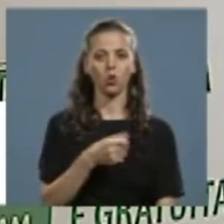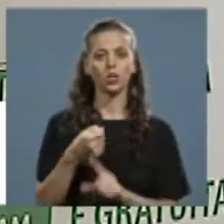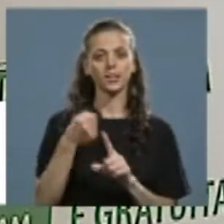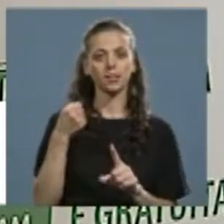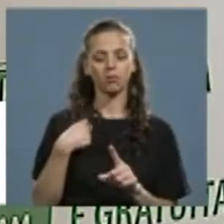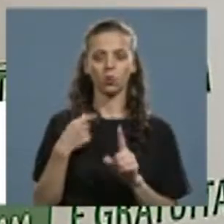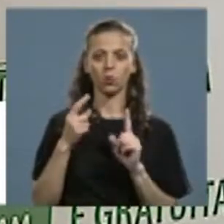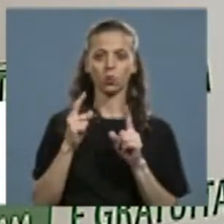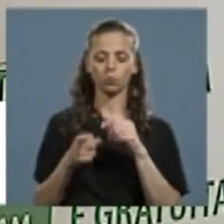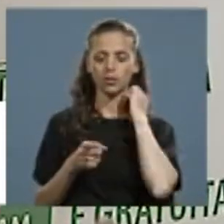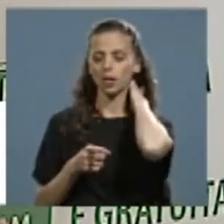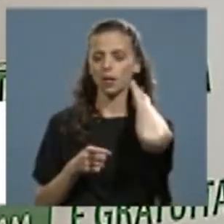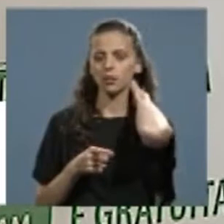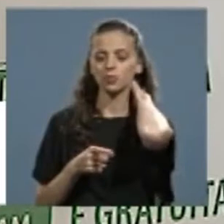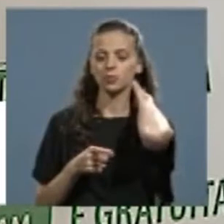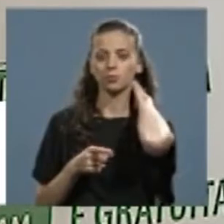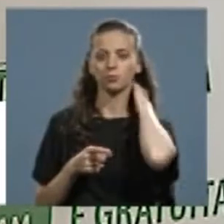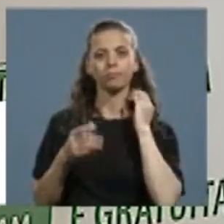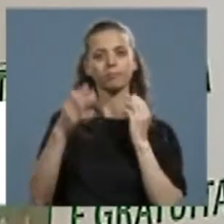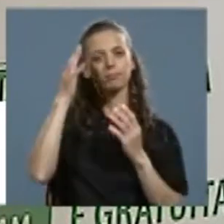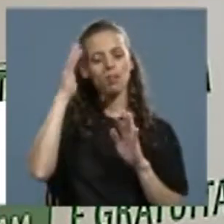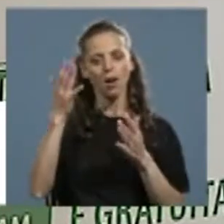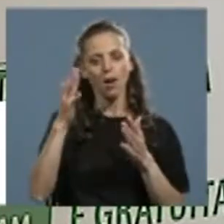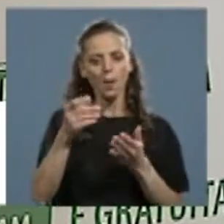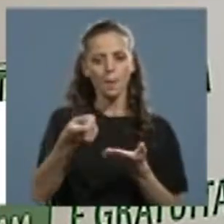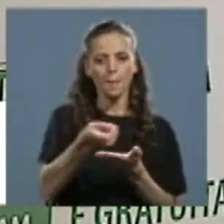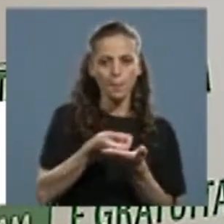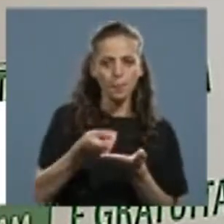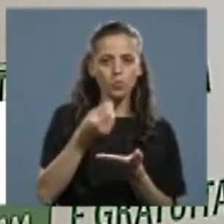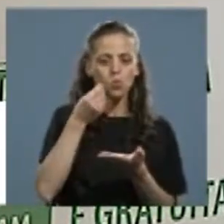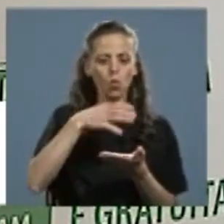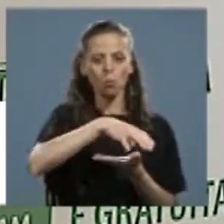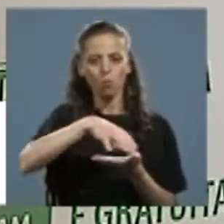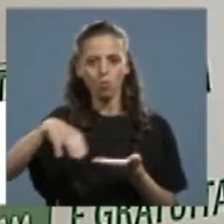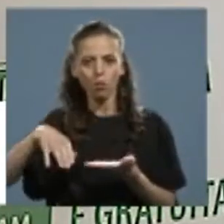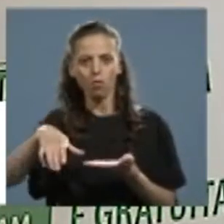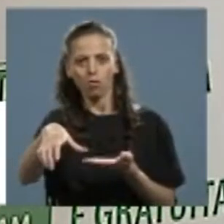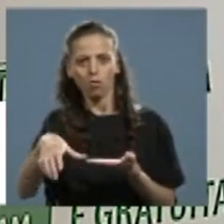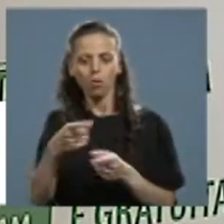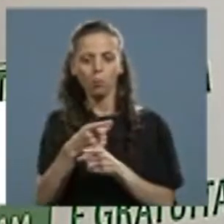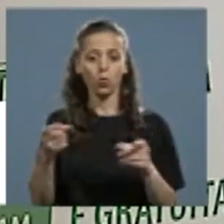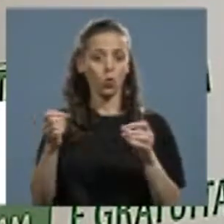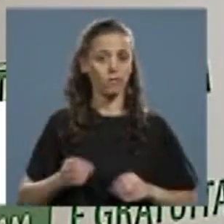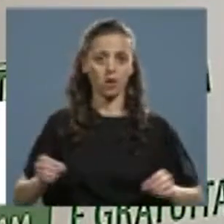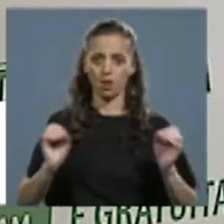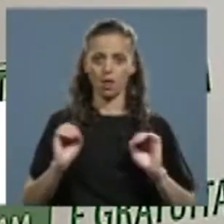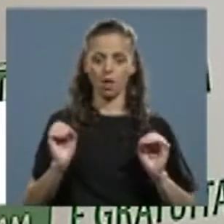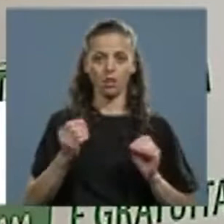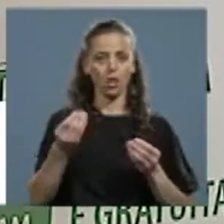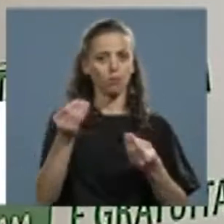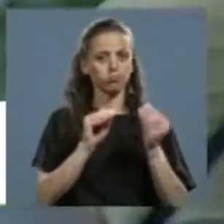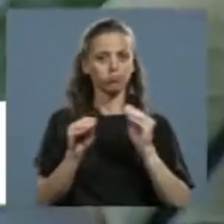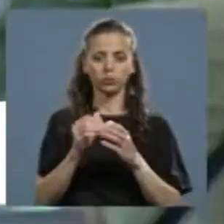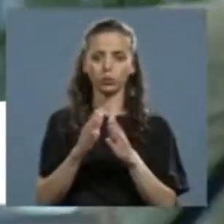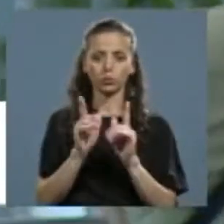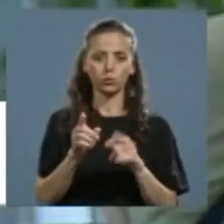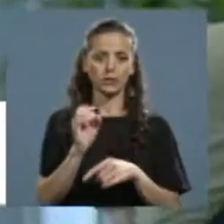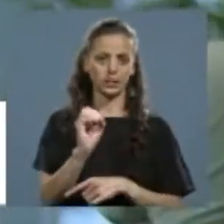comecei desde desenhar o espaço, fazer a maquete, como é que vamos fazer, porque não havia nada. Nós tivemos de construir isto tudo do